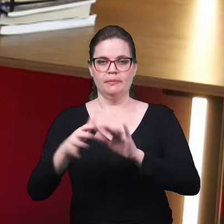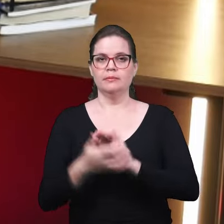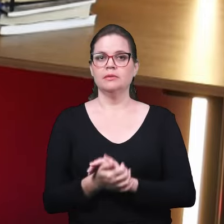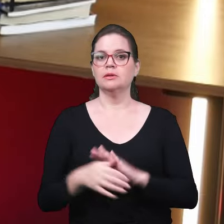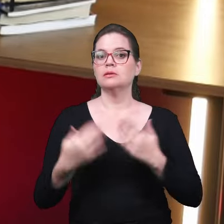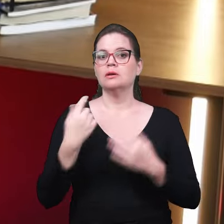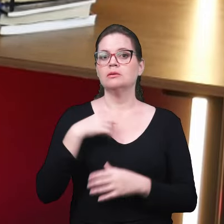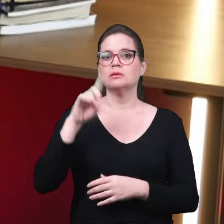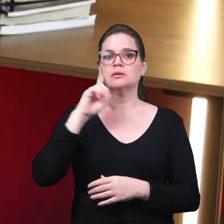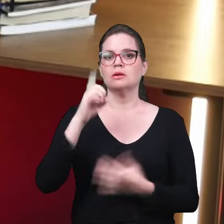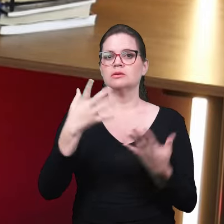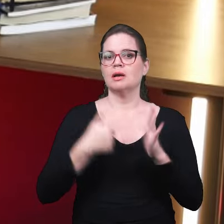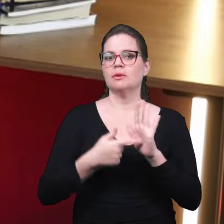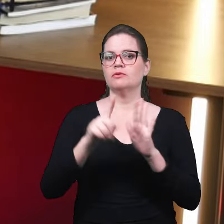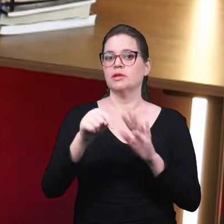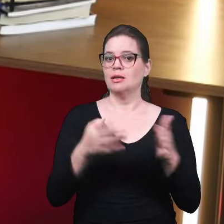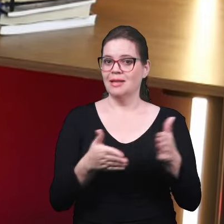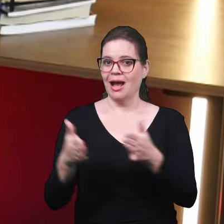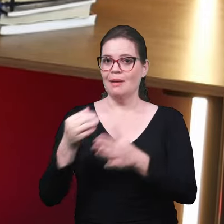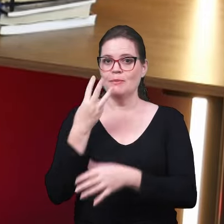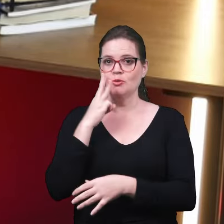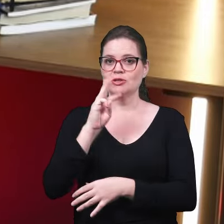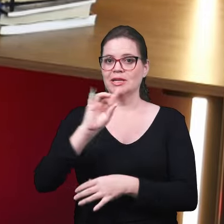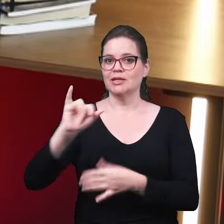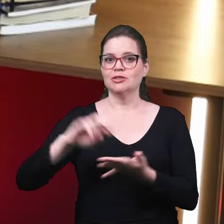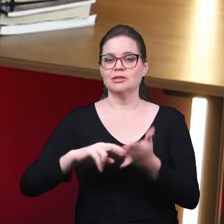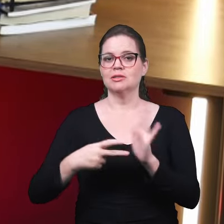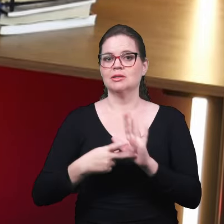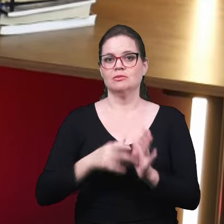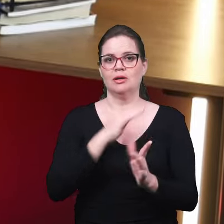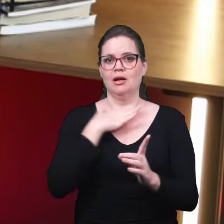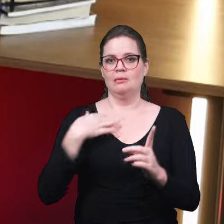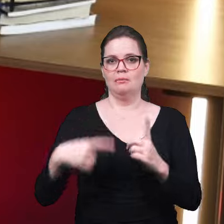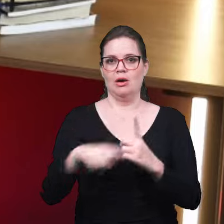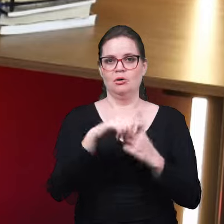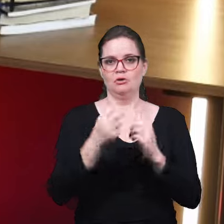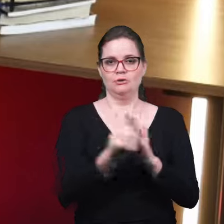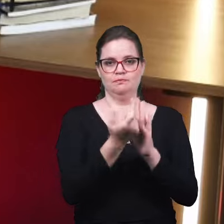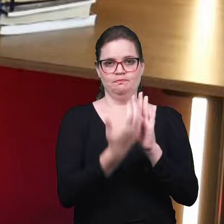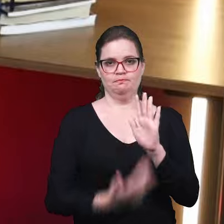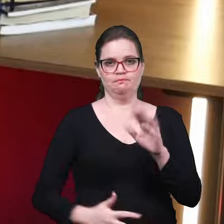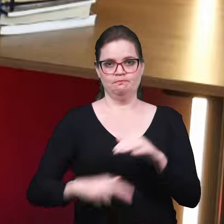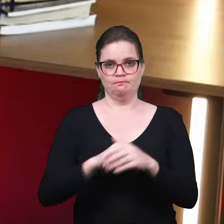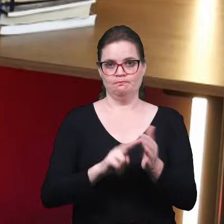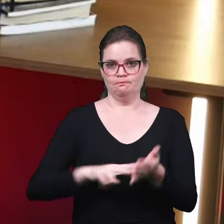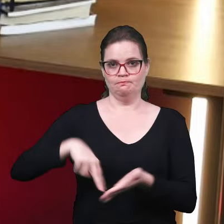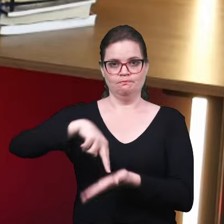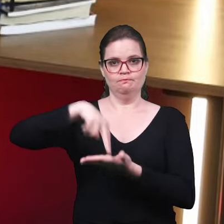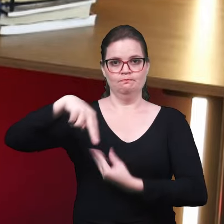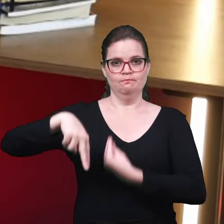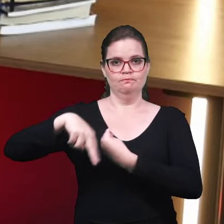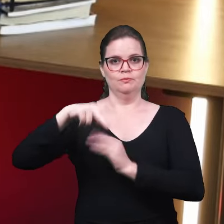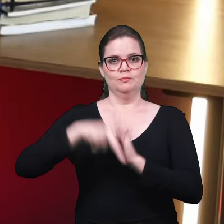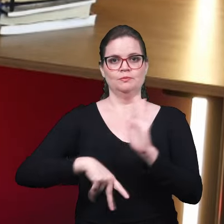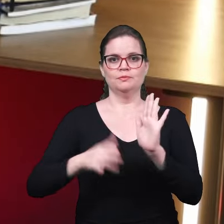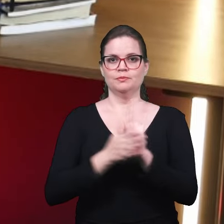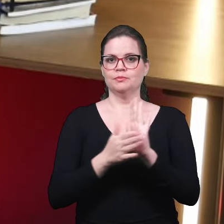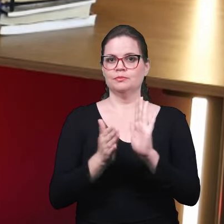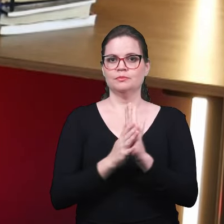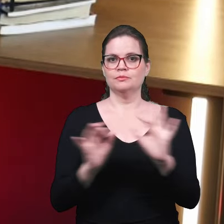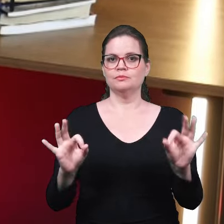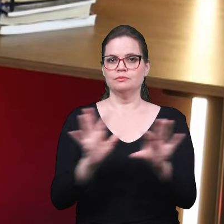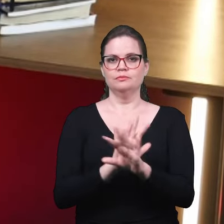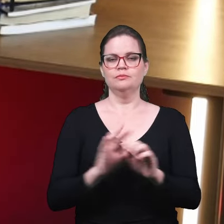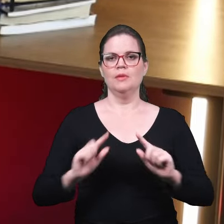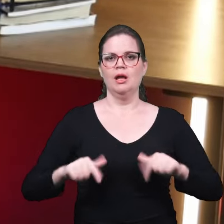tem para você? Esse caminho de 3 dias, né? Porque fala de quê? Da morte, da vida, da ressurreição, de um projeto completo, a